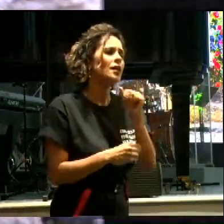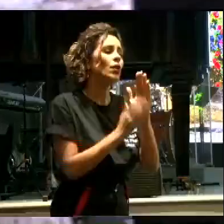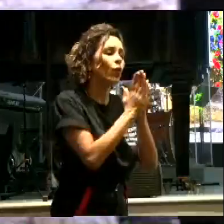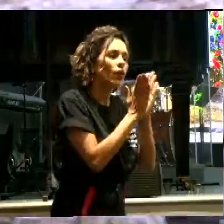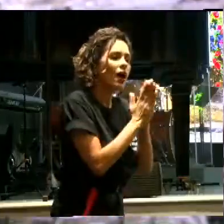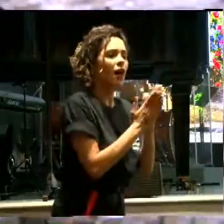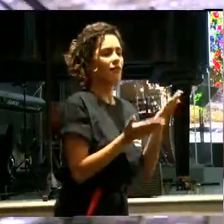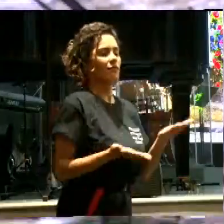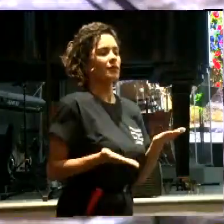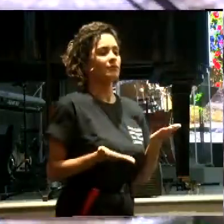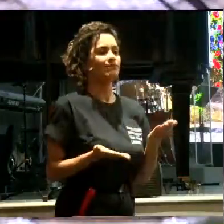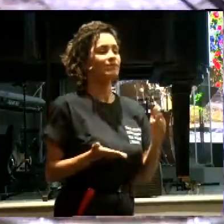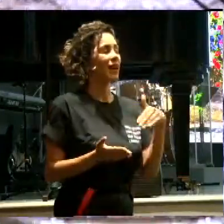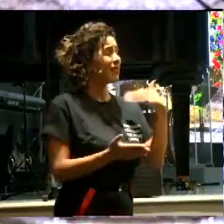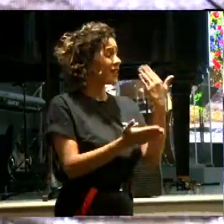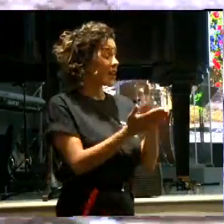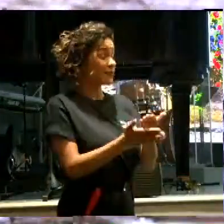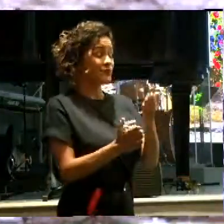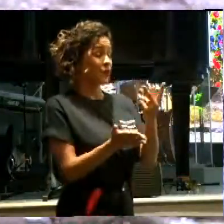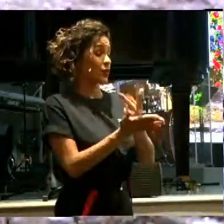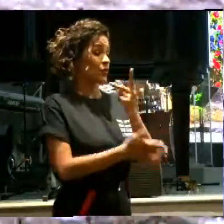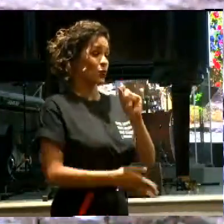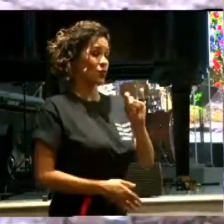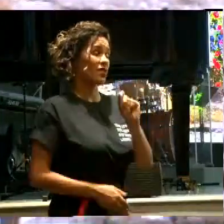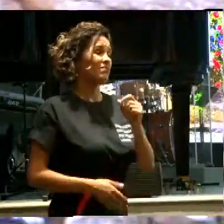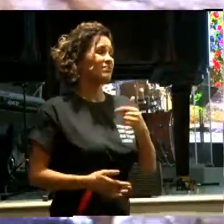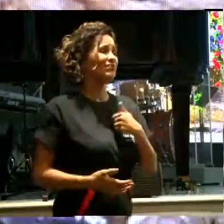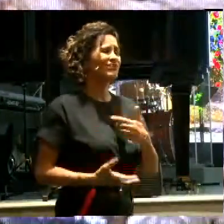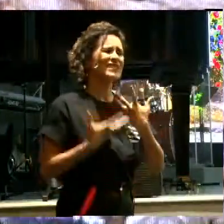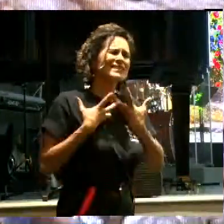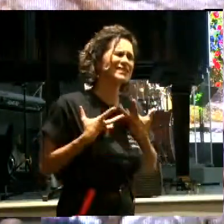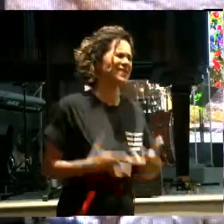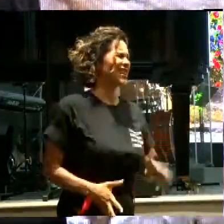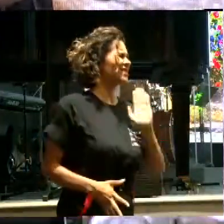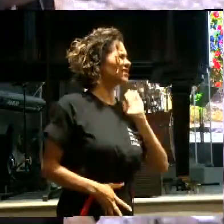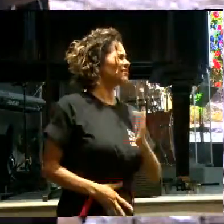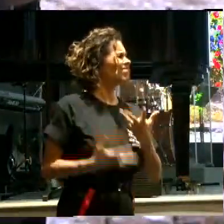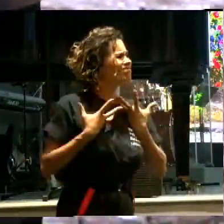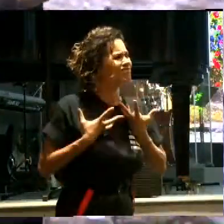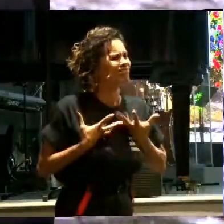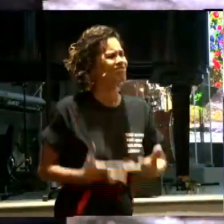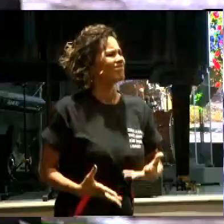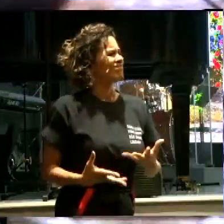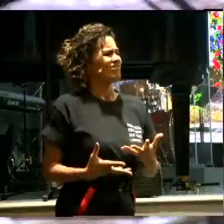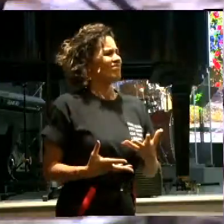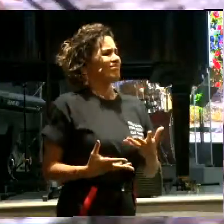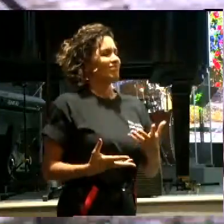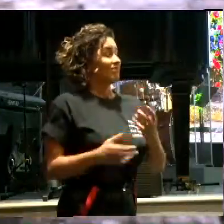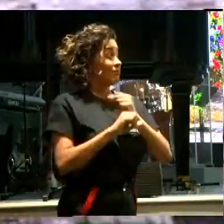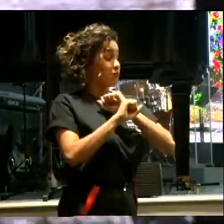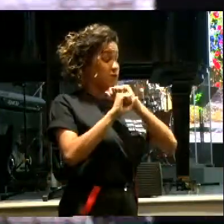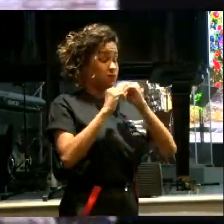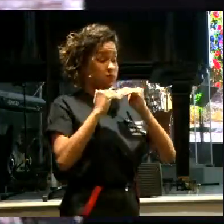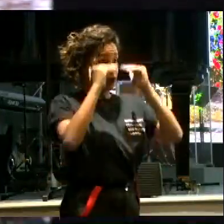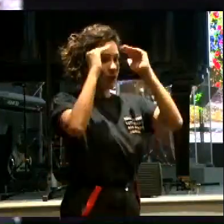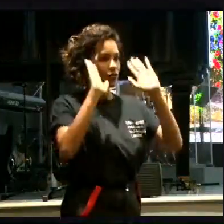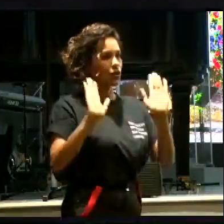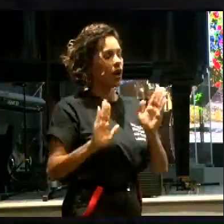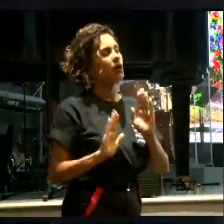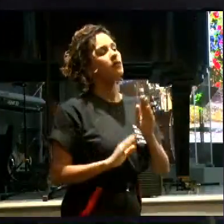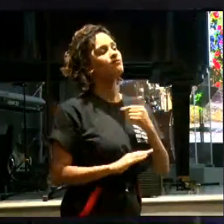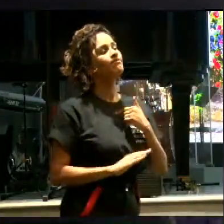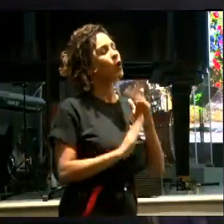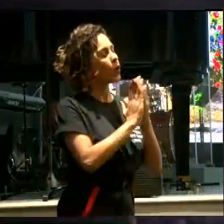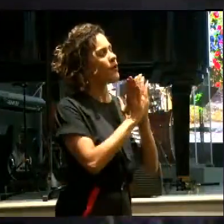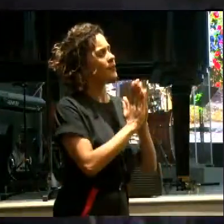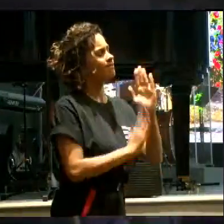um dia, eu estava exausta, eu estava cansada, eu estava abatida. E eu falei, Senhor, eu